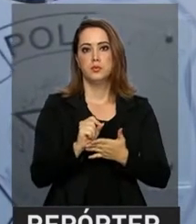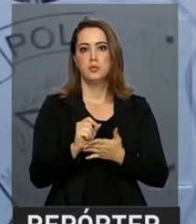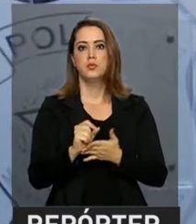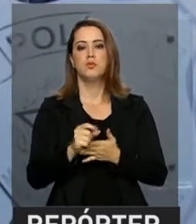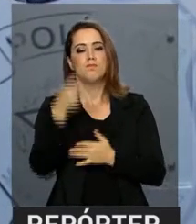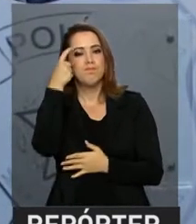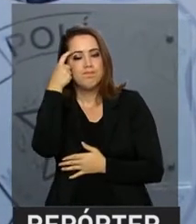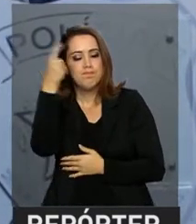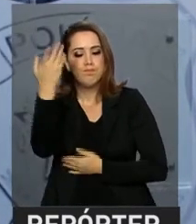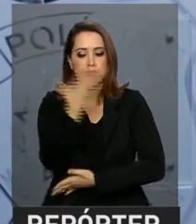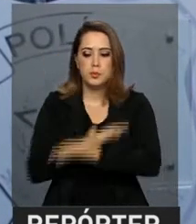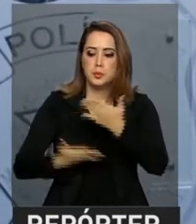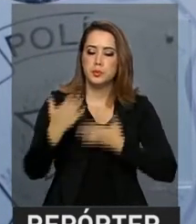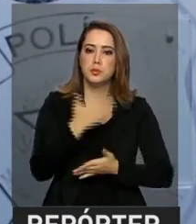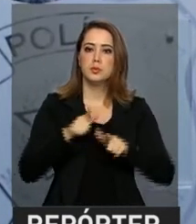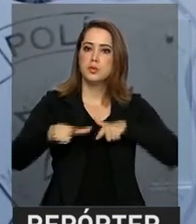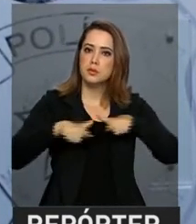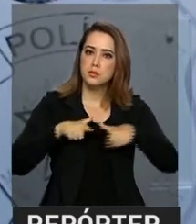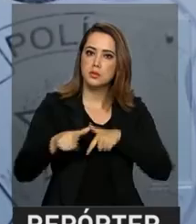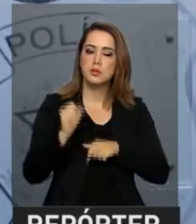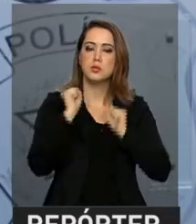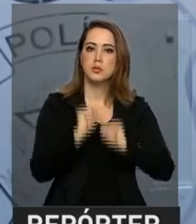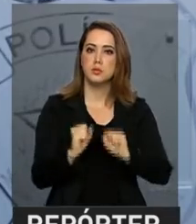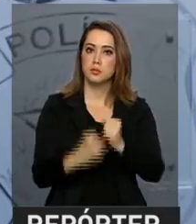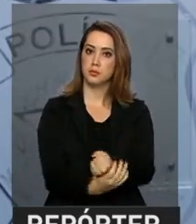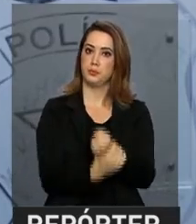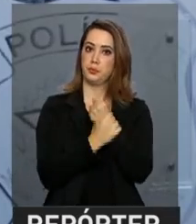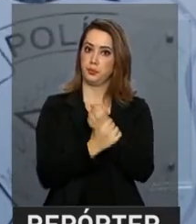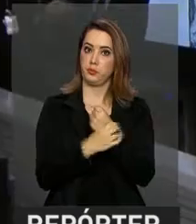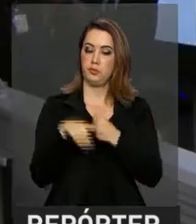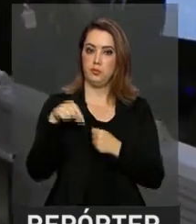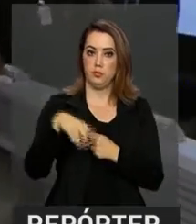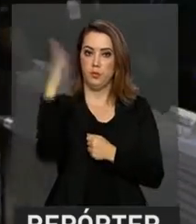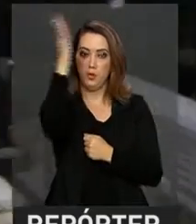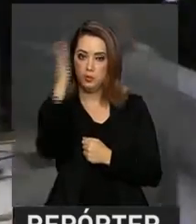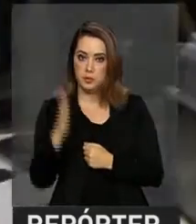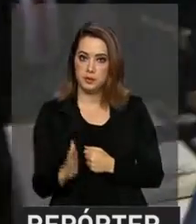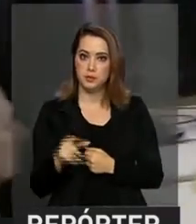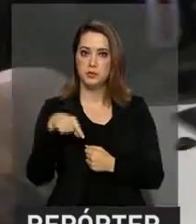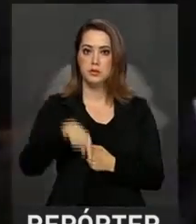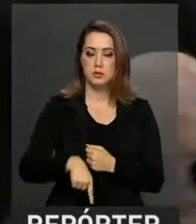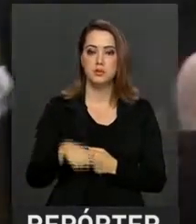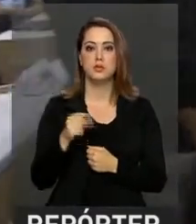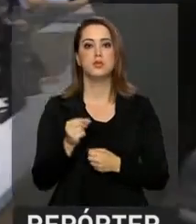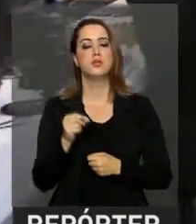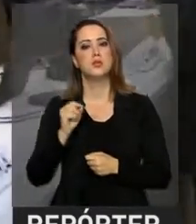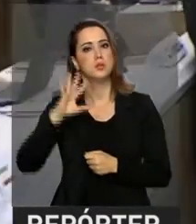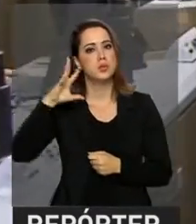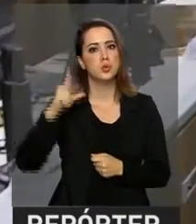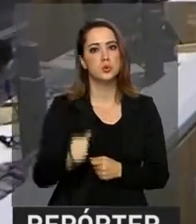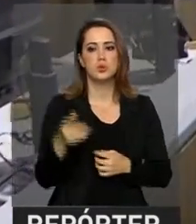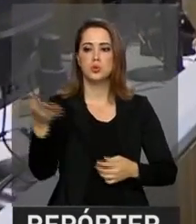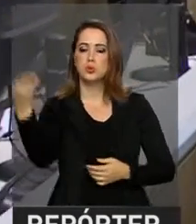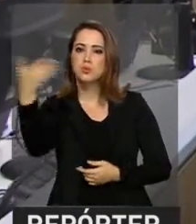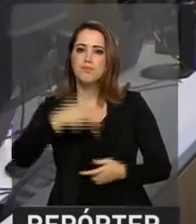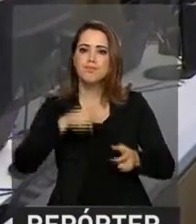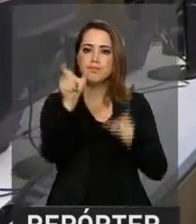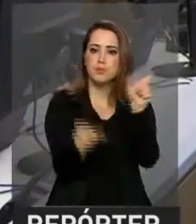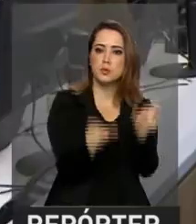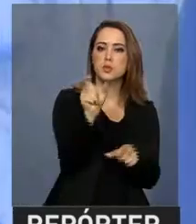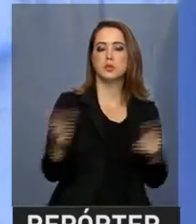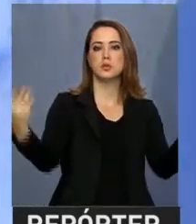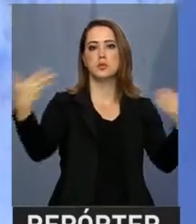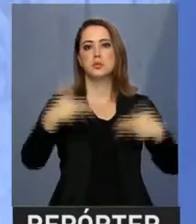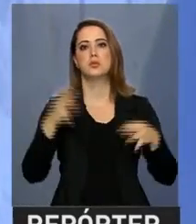de inteligência, para que nós possamos garantir não só aos brasileiros que aqui estão, mas todos aos estrangeiros, todos os